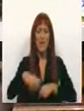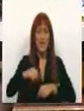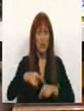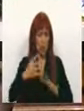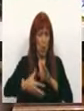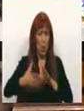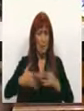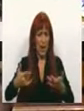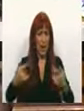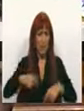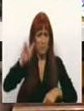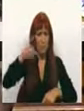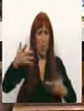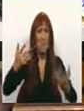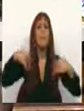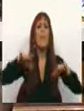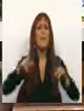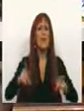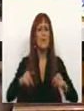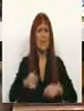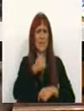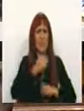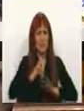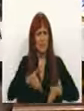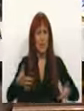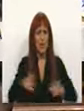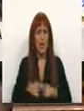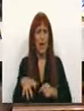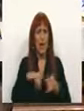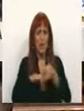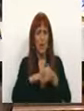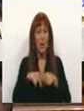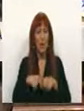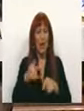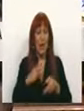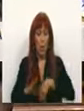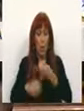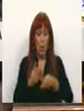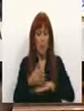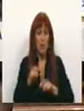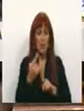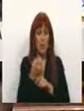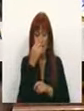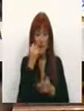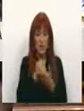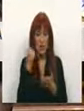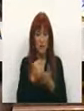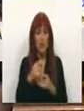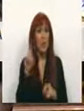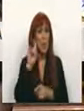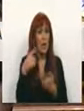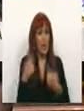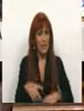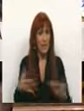é complexa, mas têm de ser tomadas medidas. A Associação de Viveiristas quer continuar a produzir plantas certificadas e com